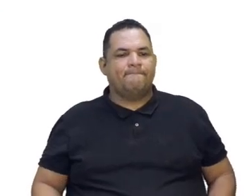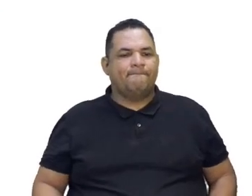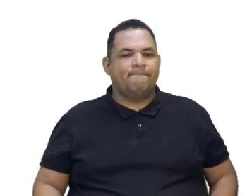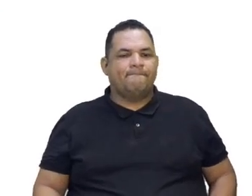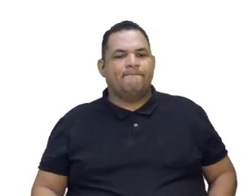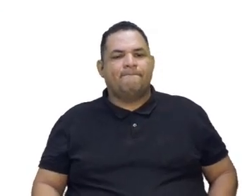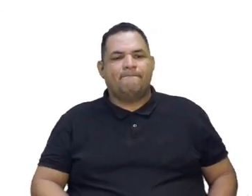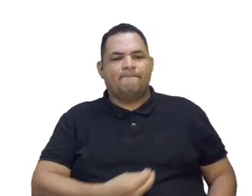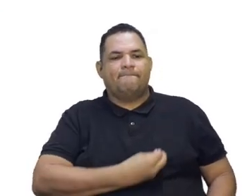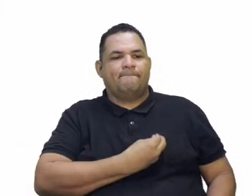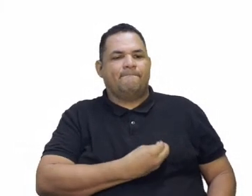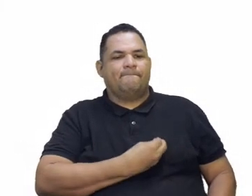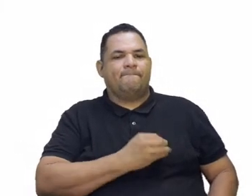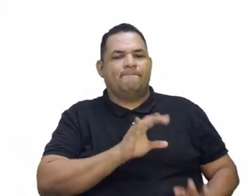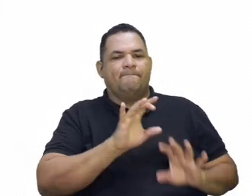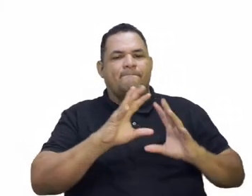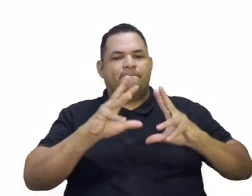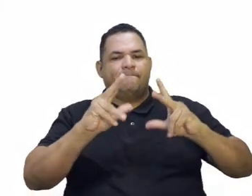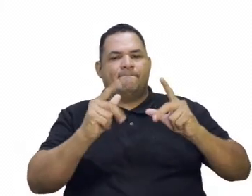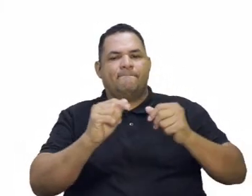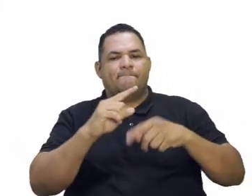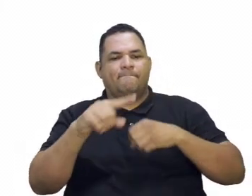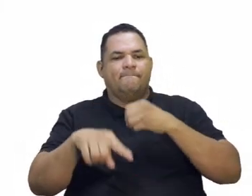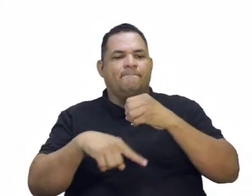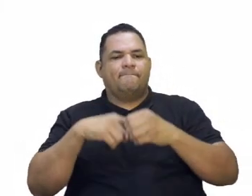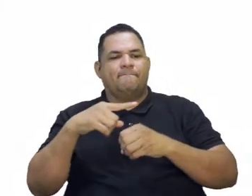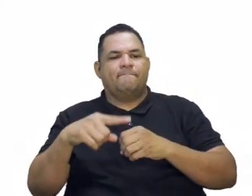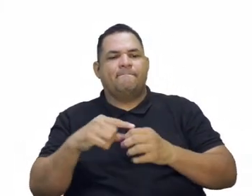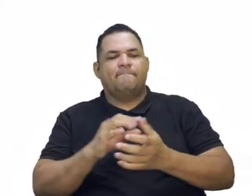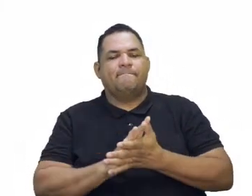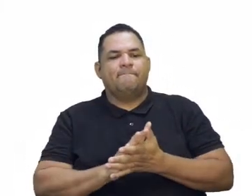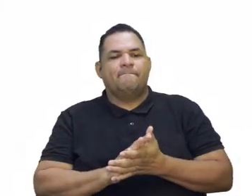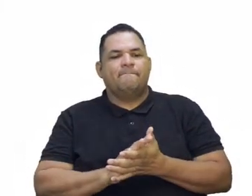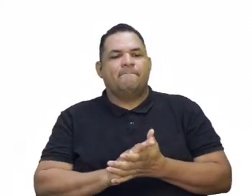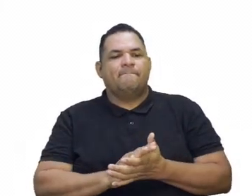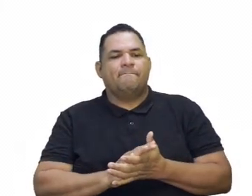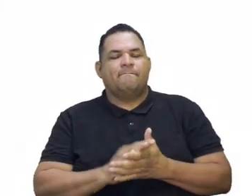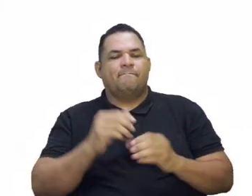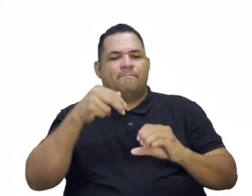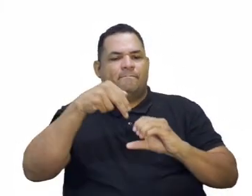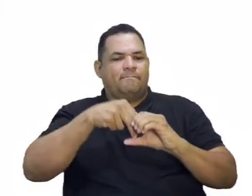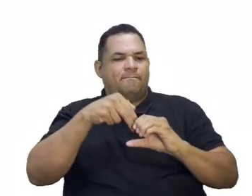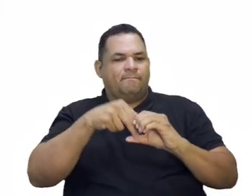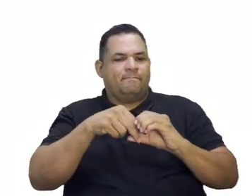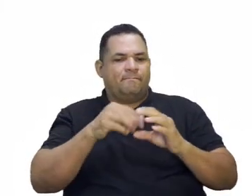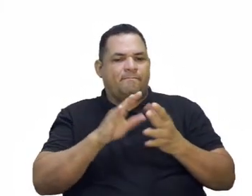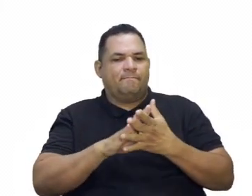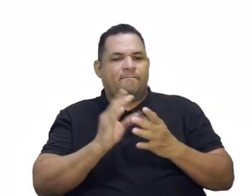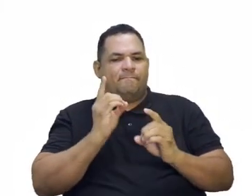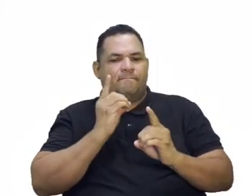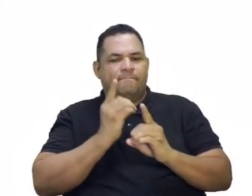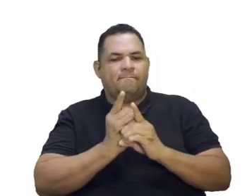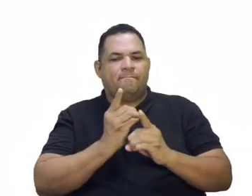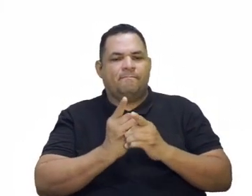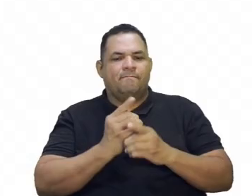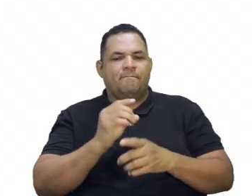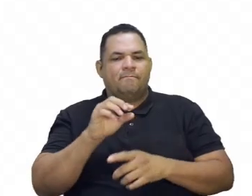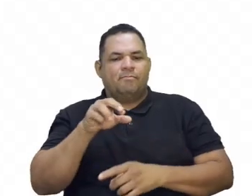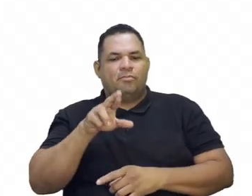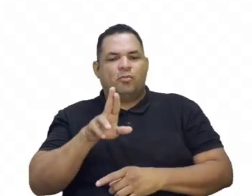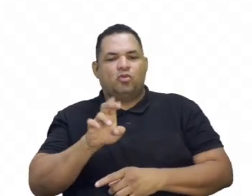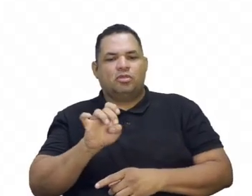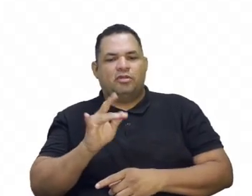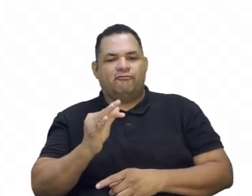ele estaria presente em todos os átomos. Já o núcleo foi descoberto por Rutherford